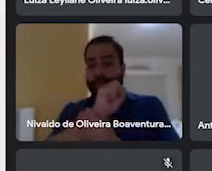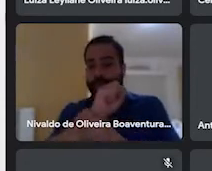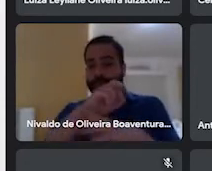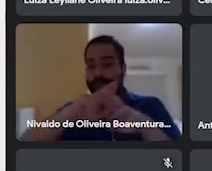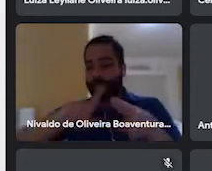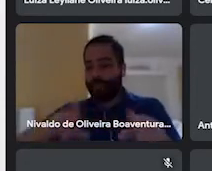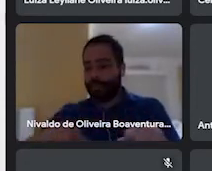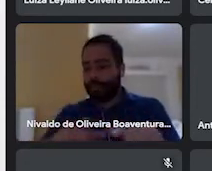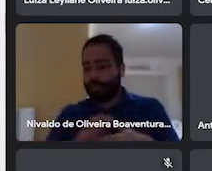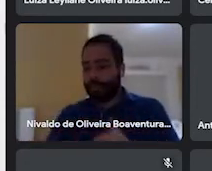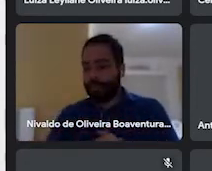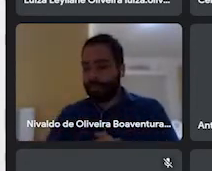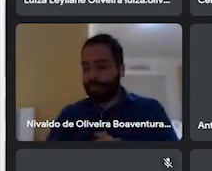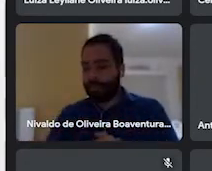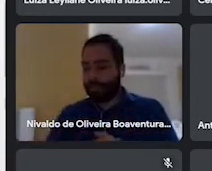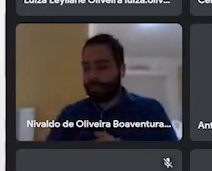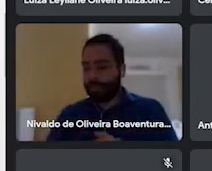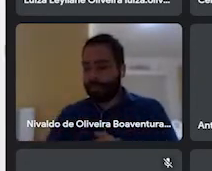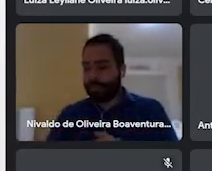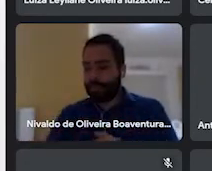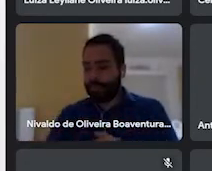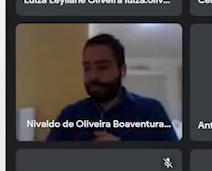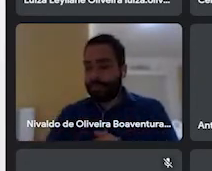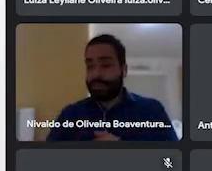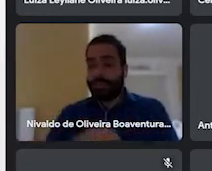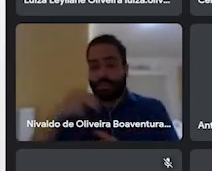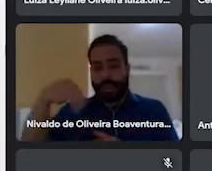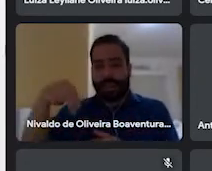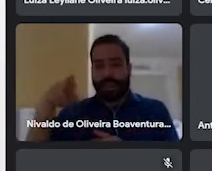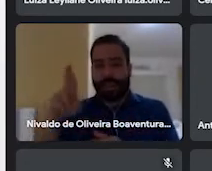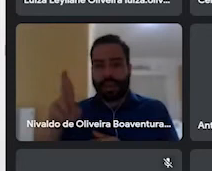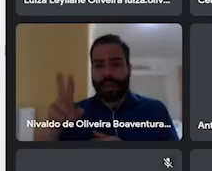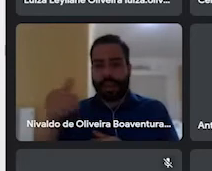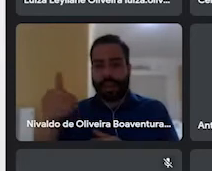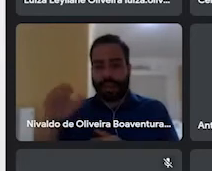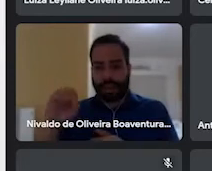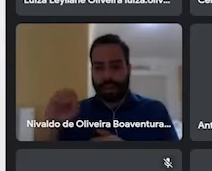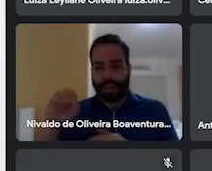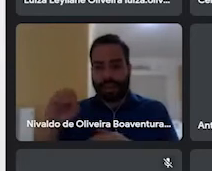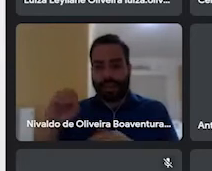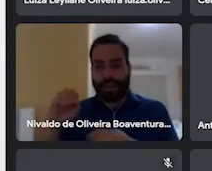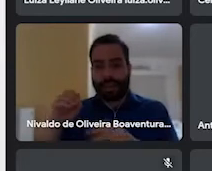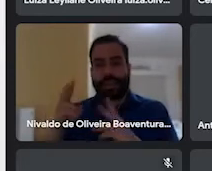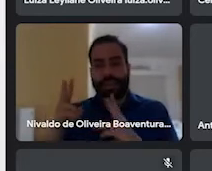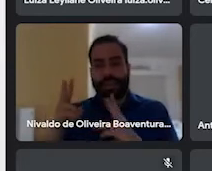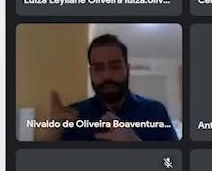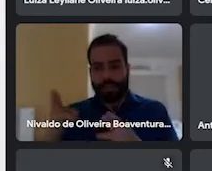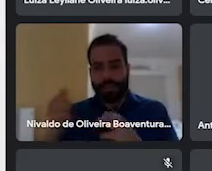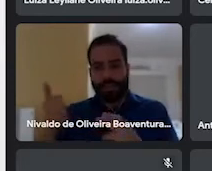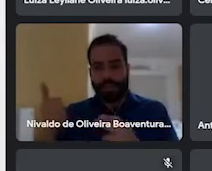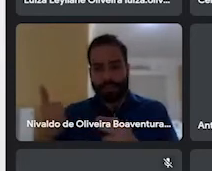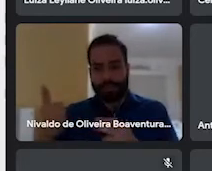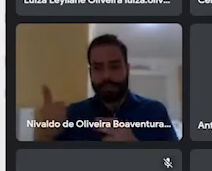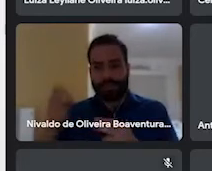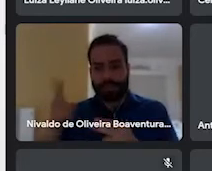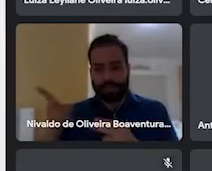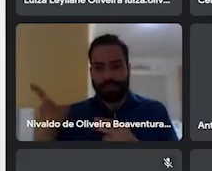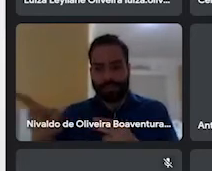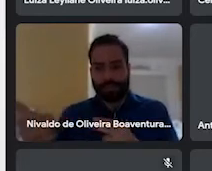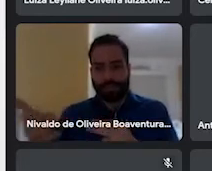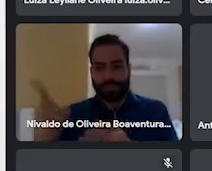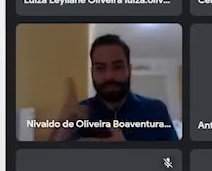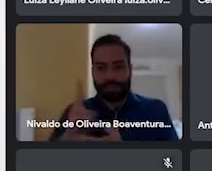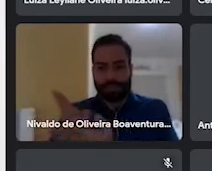diferente. Ah, mas a NR10 não é a mesma? É sim. A NR10 é o quê?